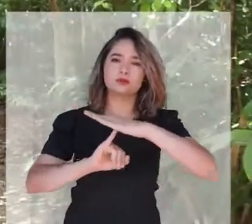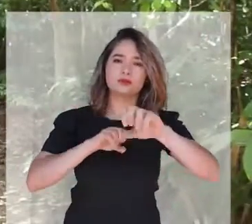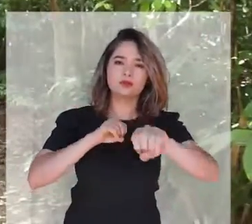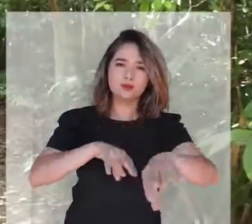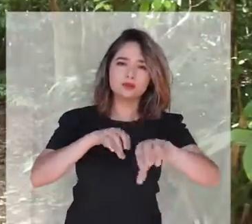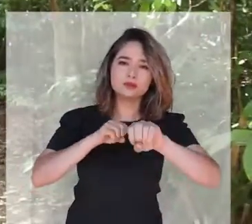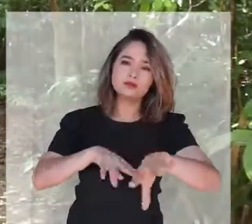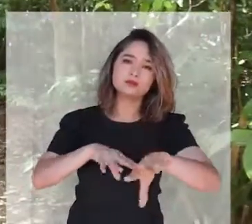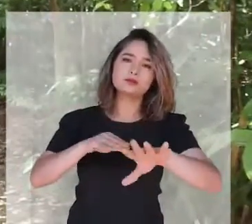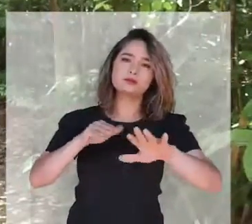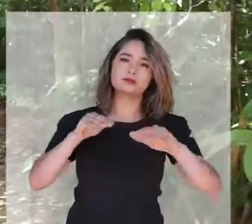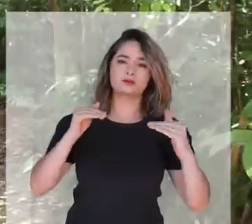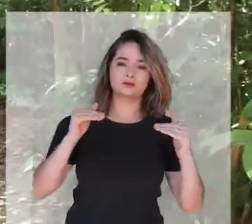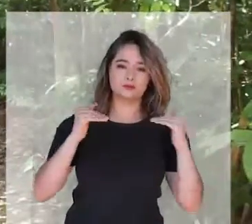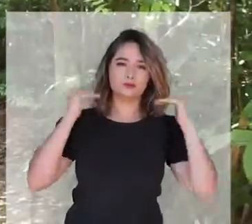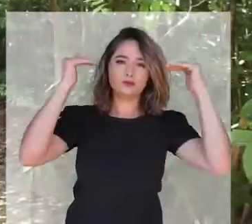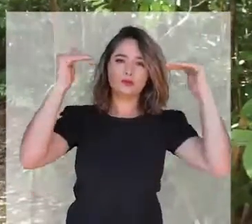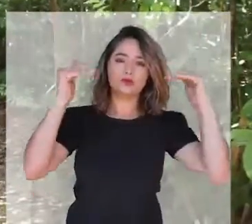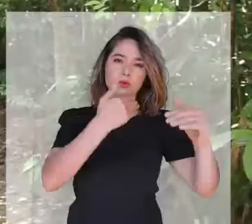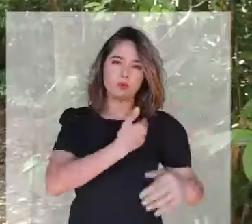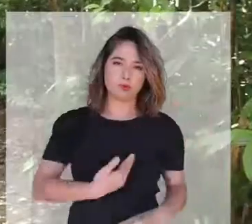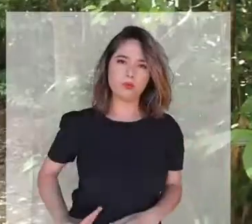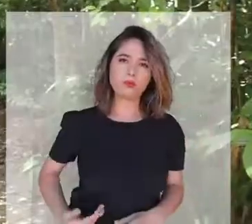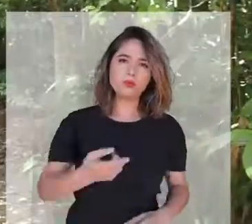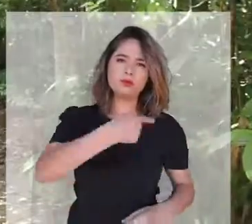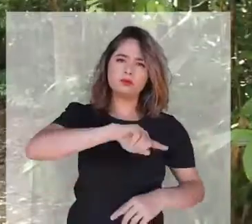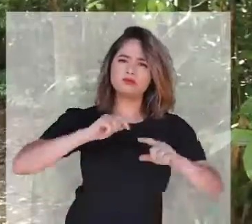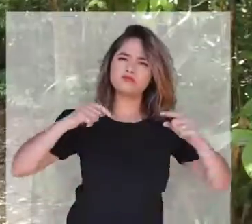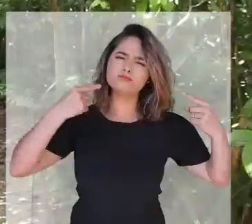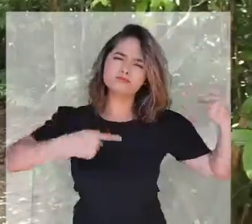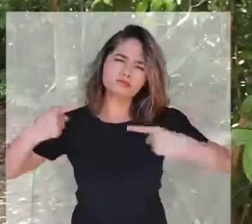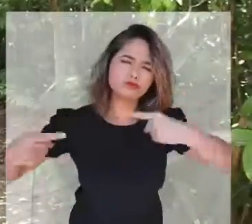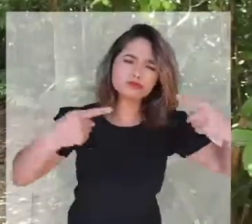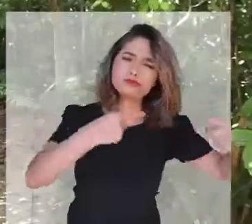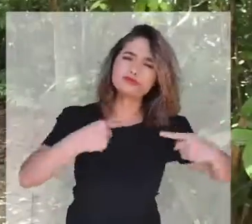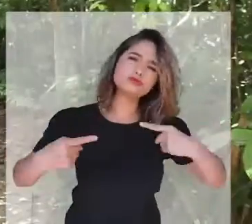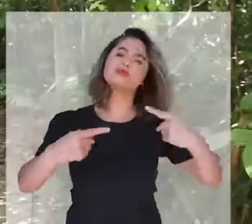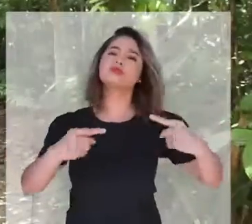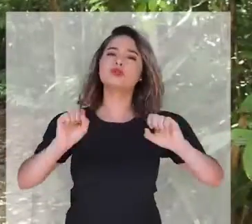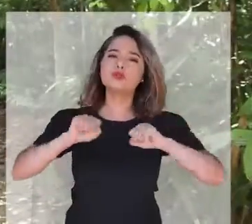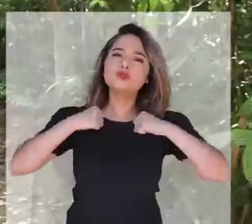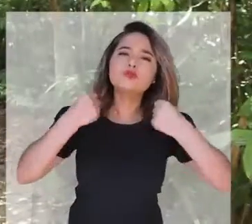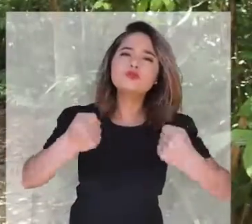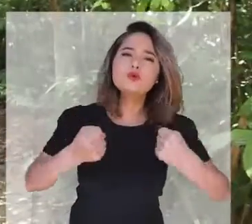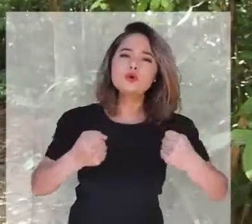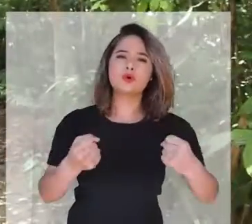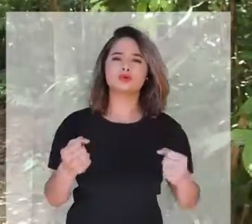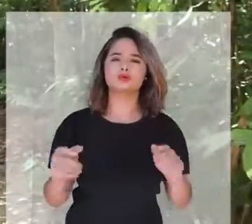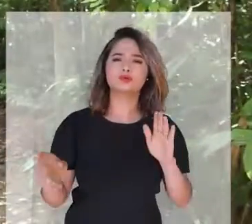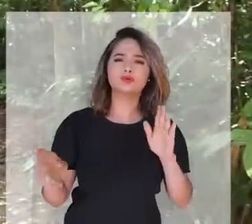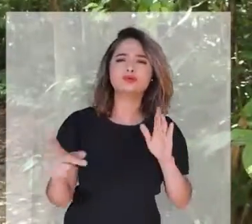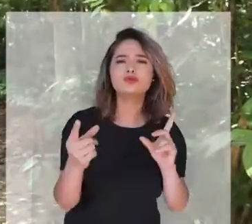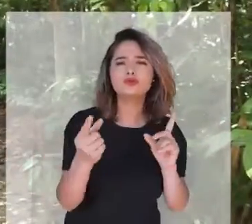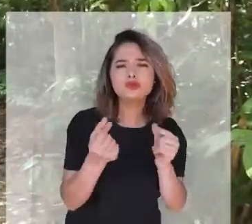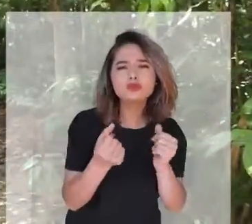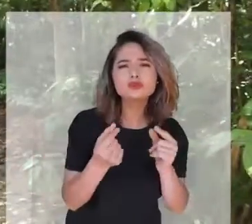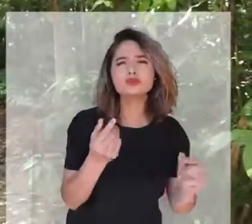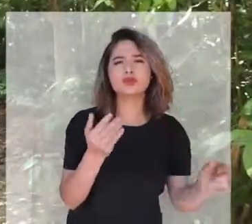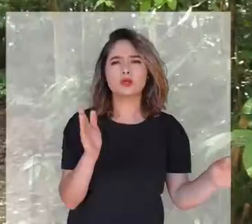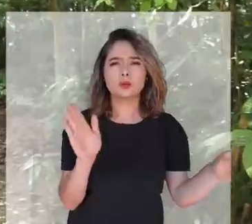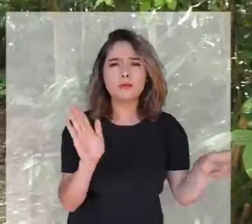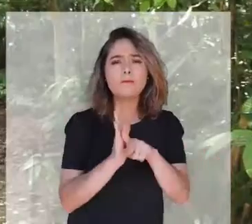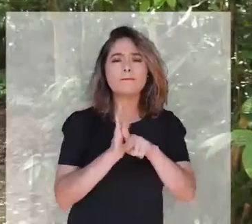né, daquilo que a gente chama o lastro e a importância que a extensão universitária tem para